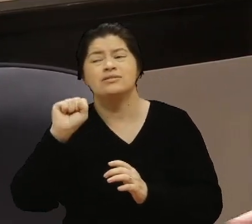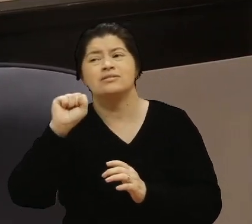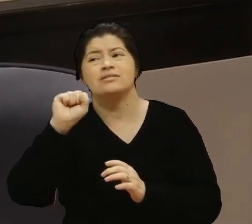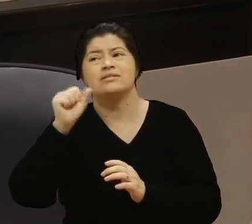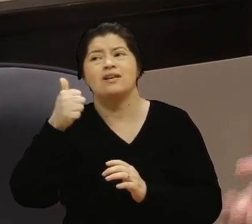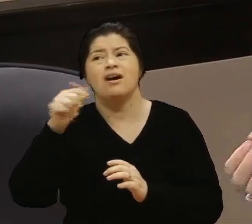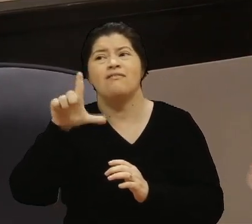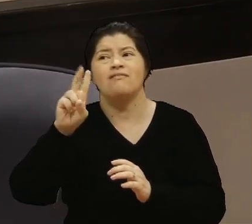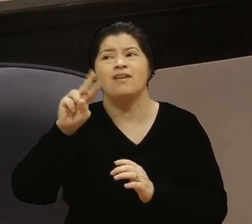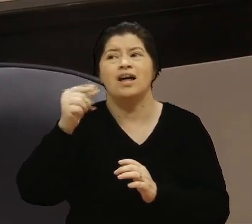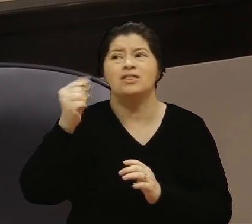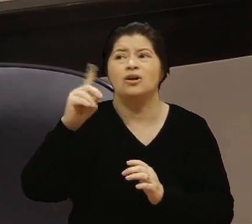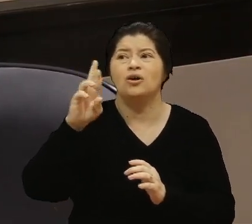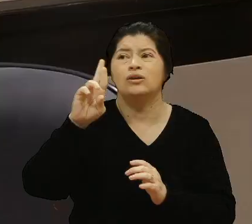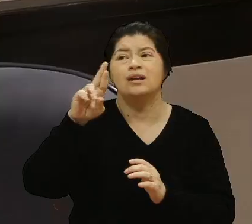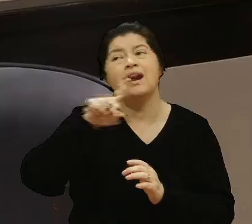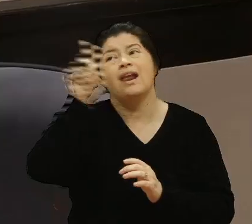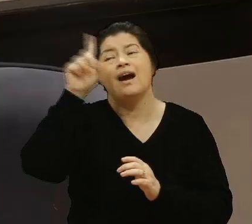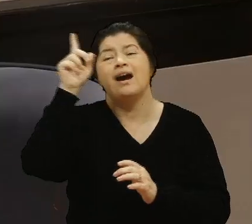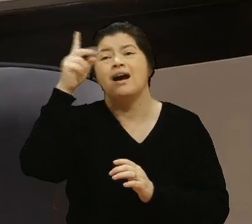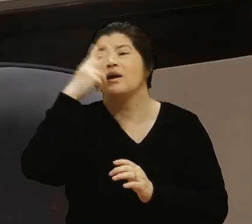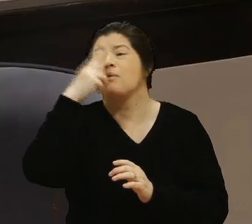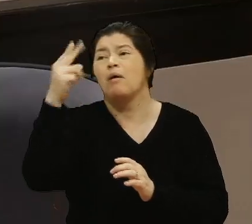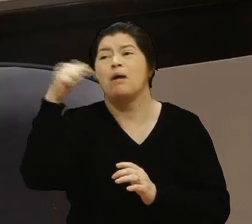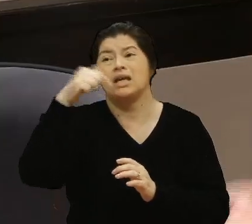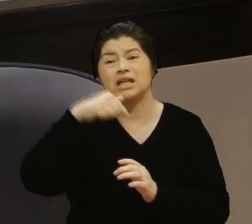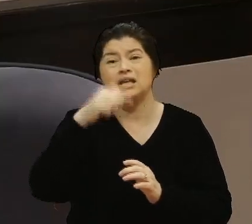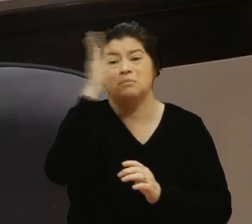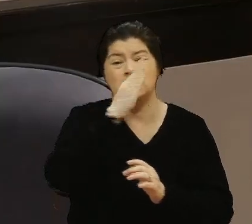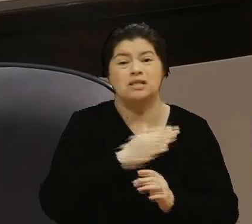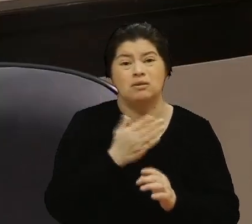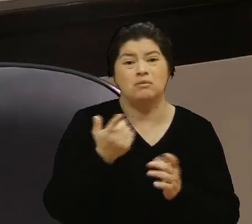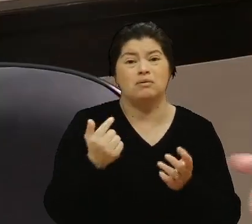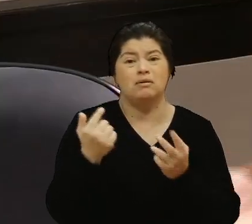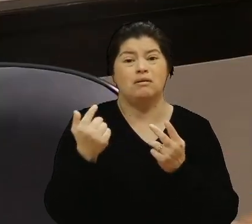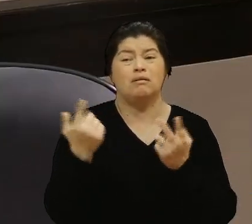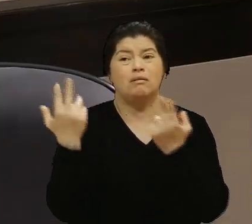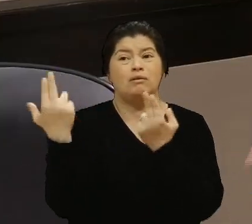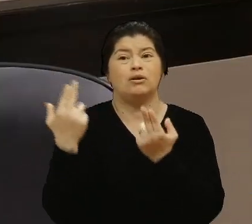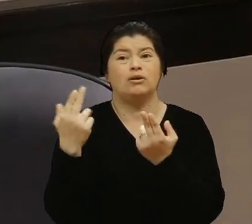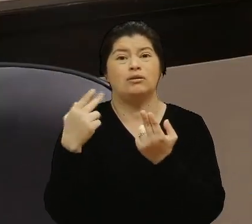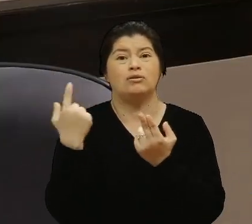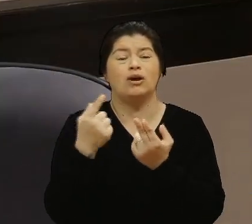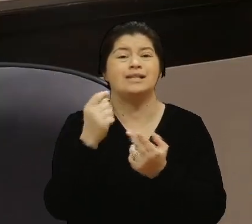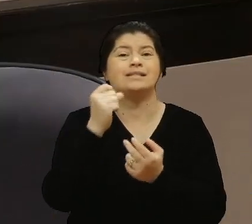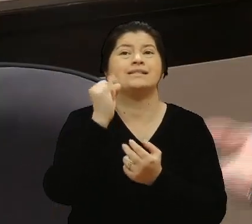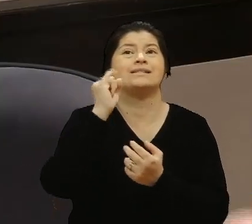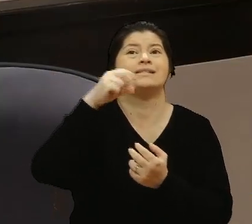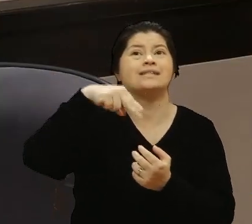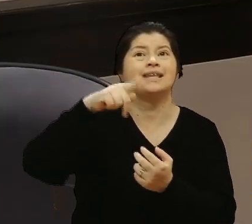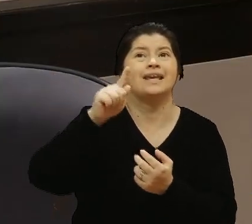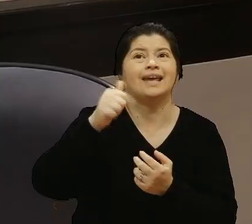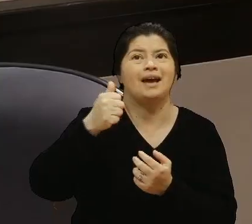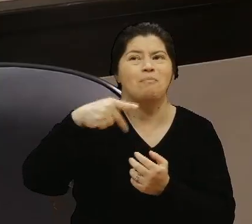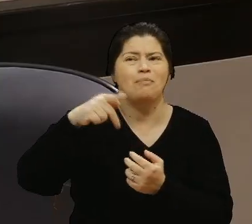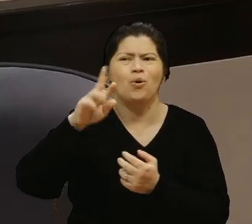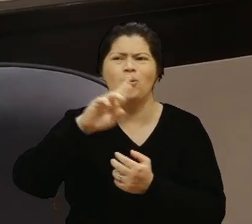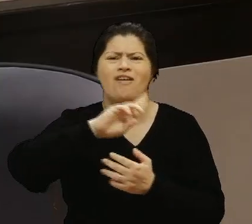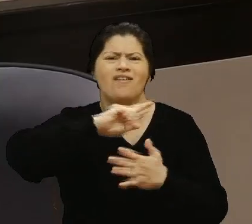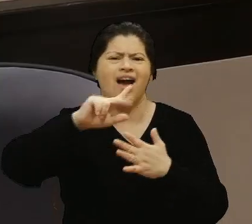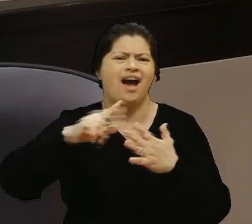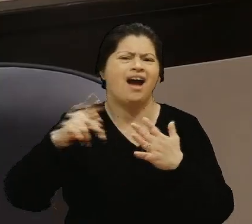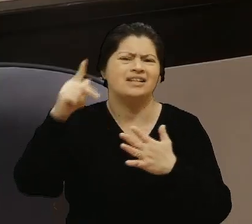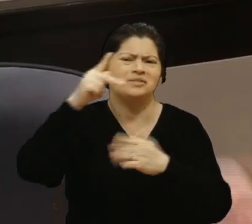adianta criar leis. Se criar lei fosse, né, o sinônimo de dar certo o país, nós era Singapura, nós era Dubai, coisa que não é.